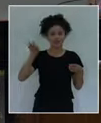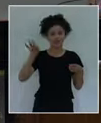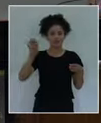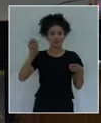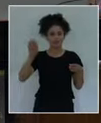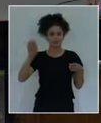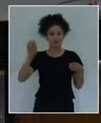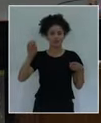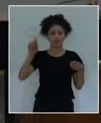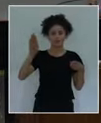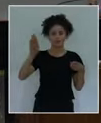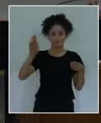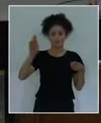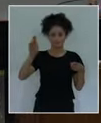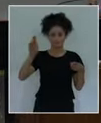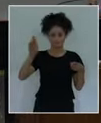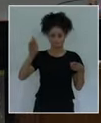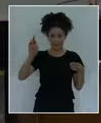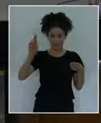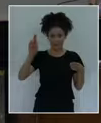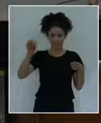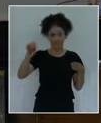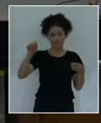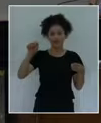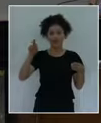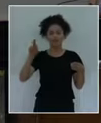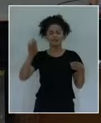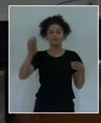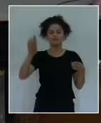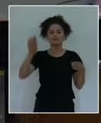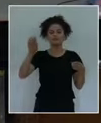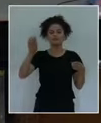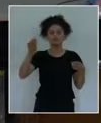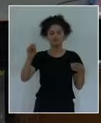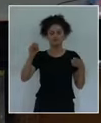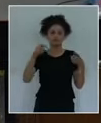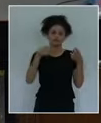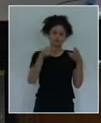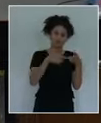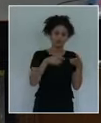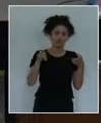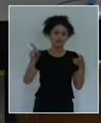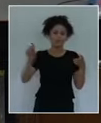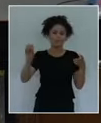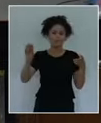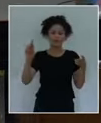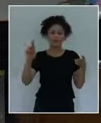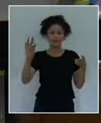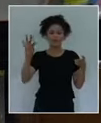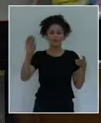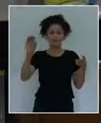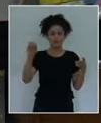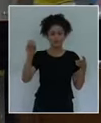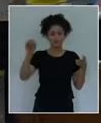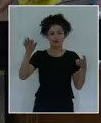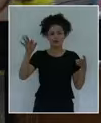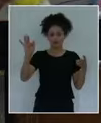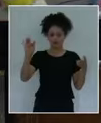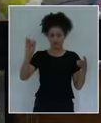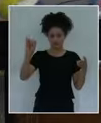em Ponte Nova. Então, a gente faz esse monitoramento através dessas cidades todas. Nós